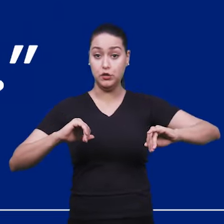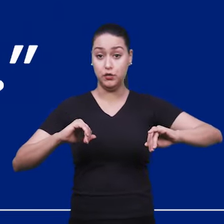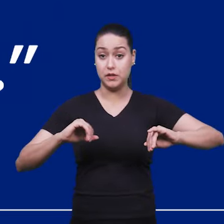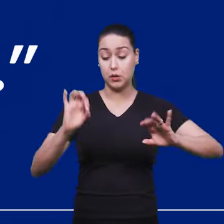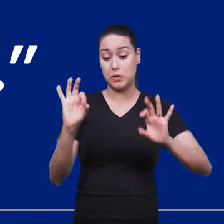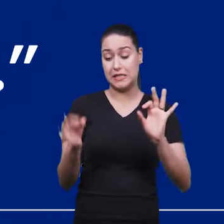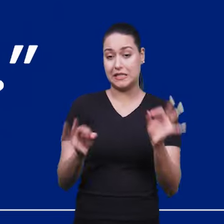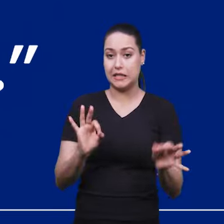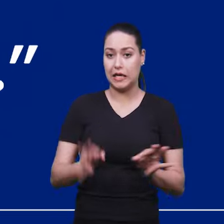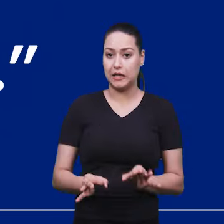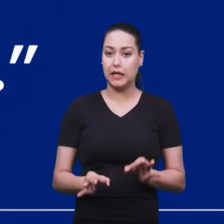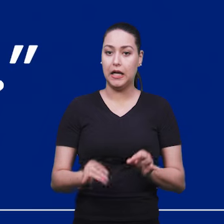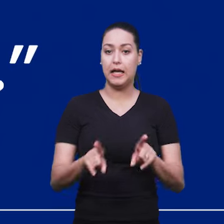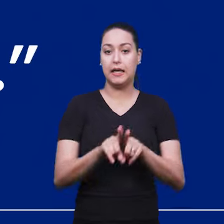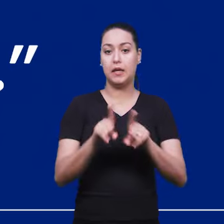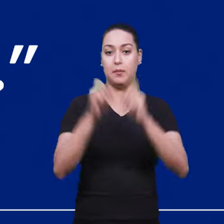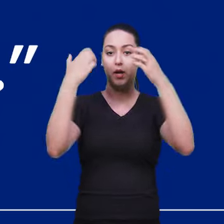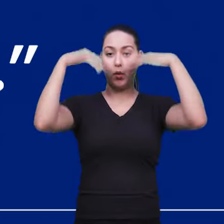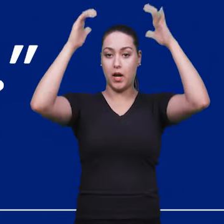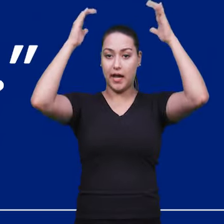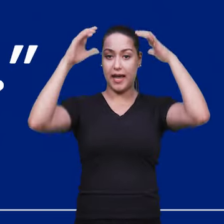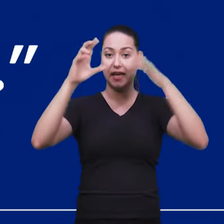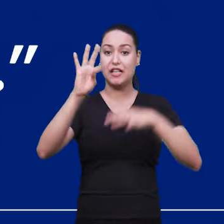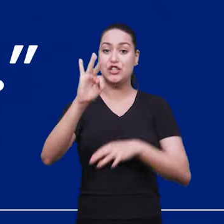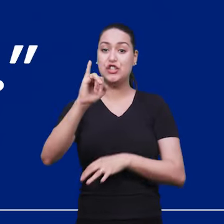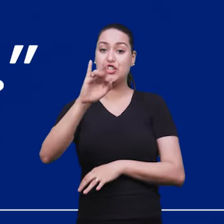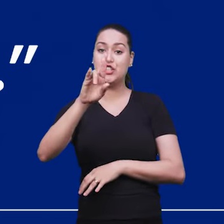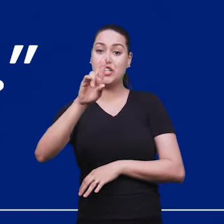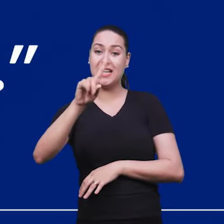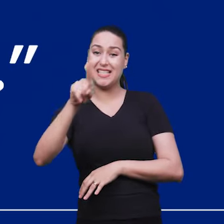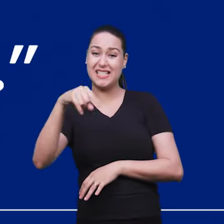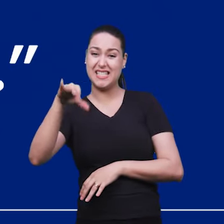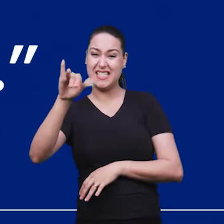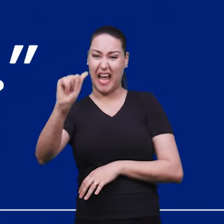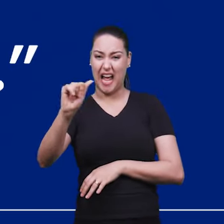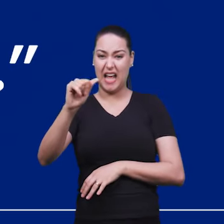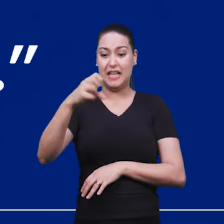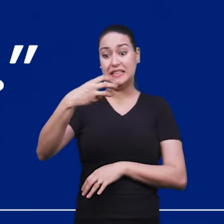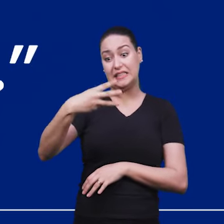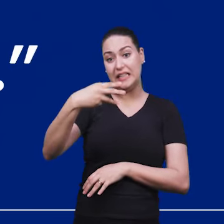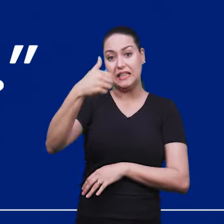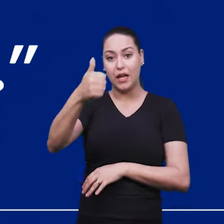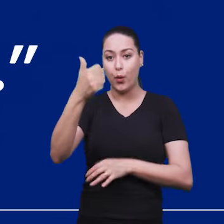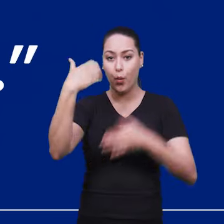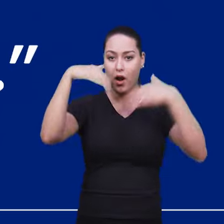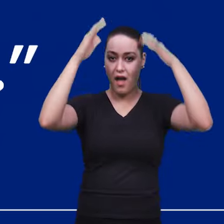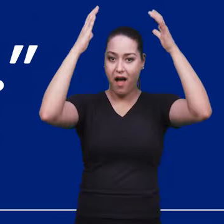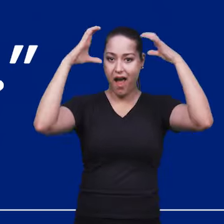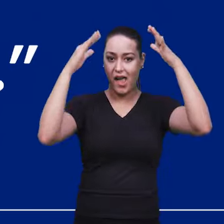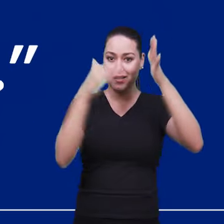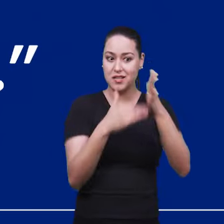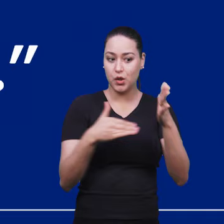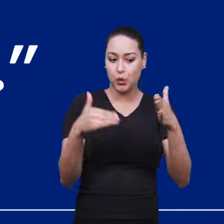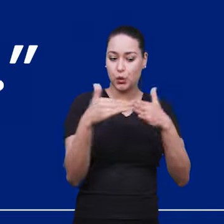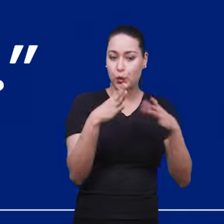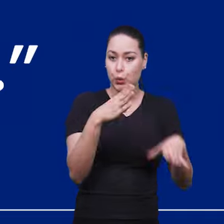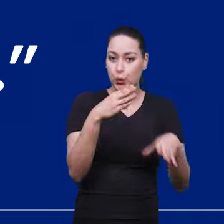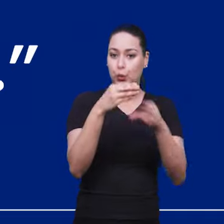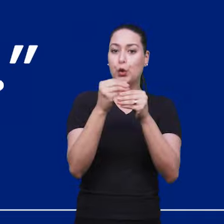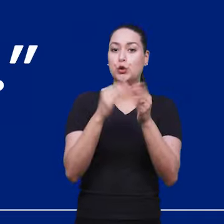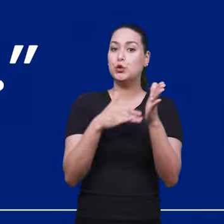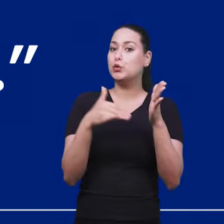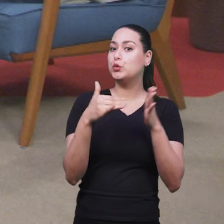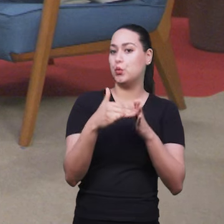E, na sequência, o rei de Tirzá, outro, 31 reis ao todo. Então, esse é o relato,